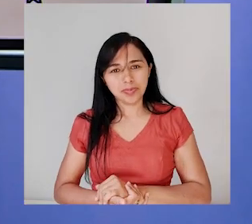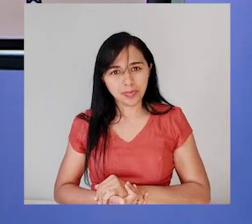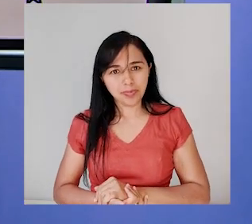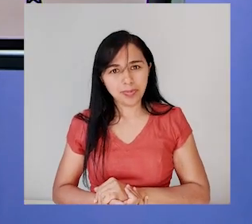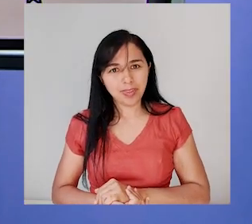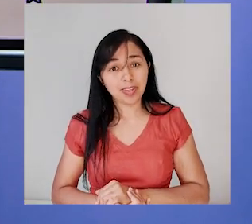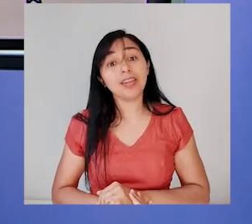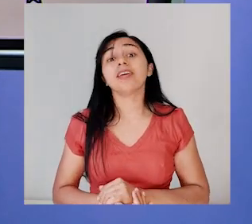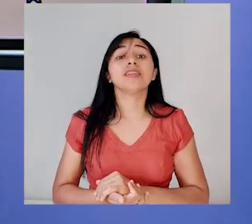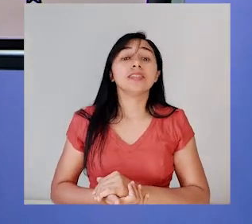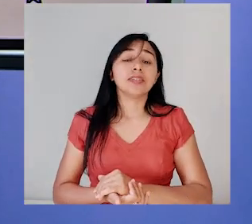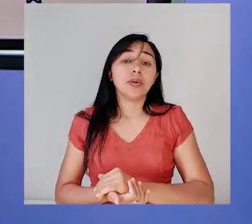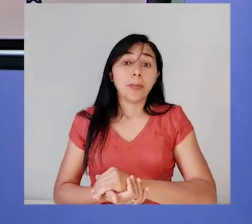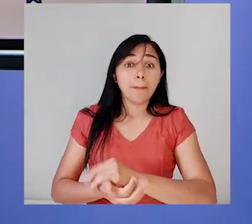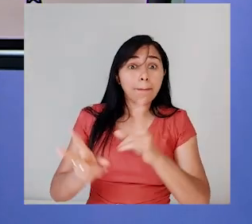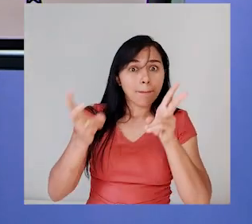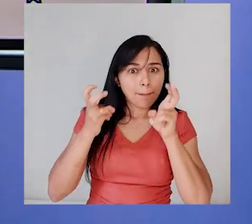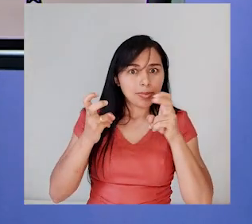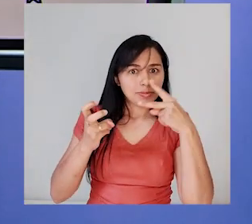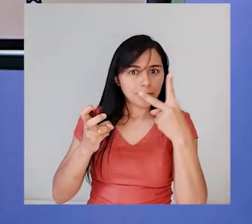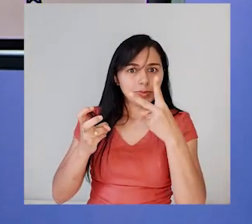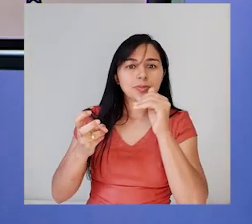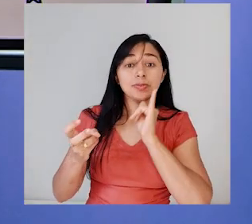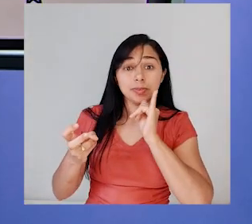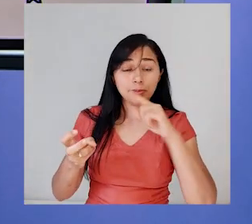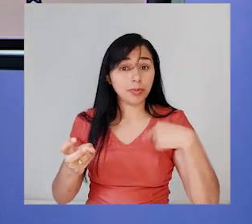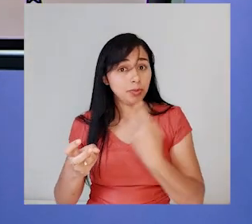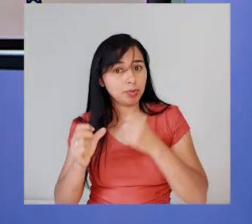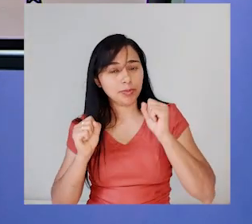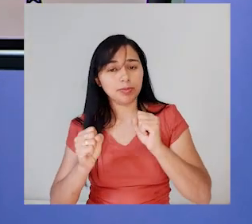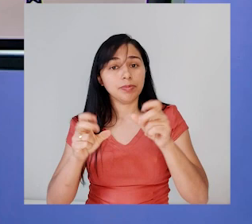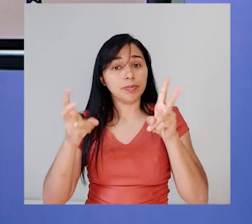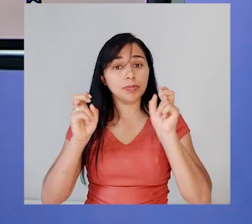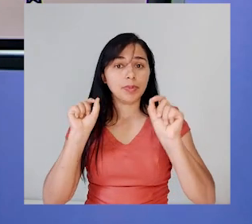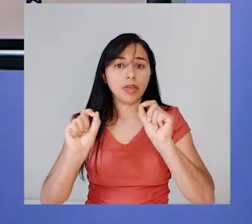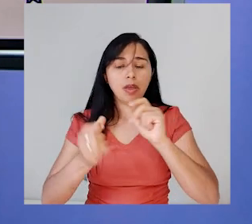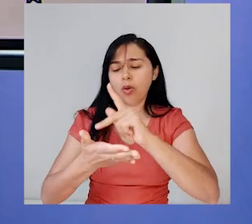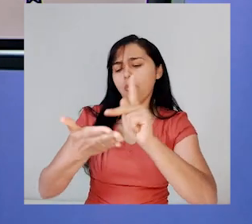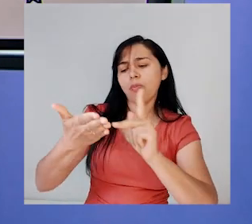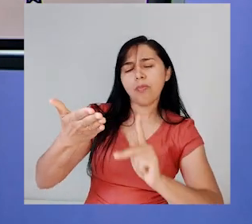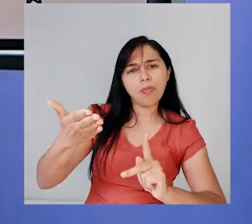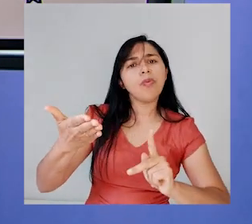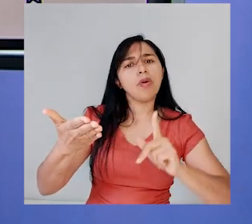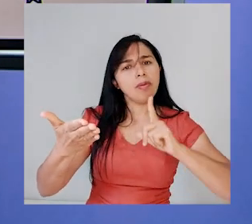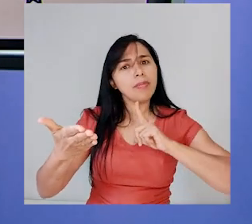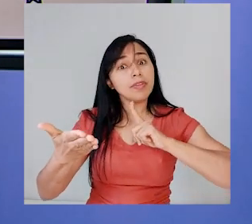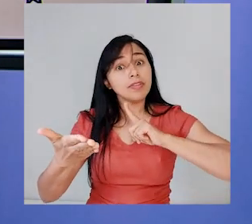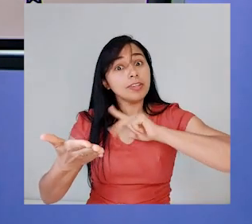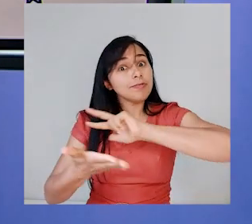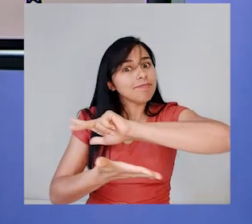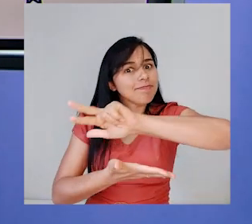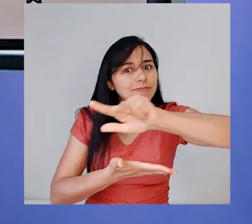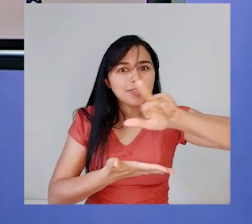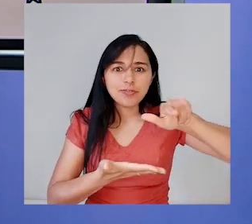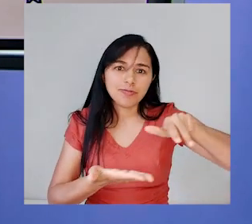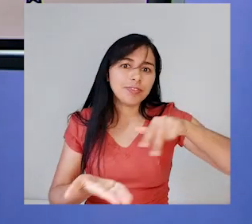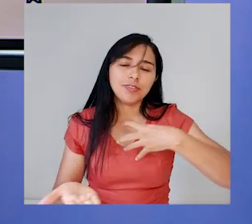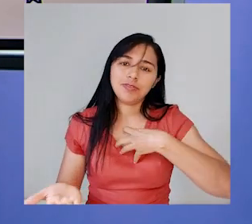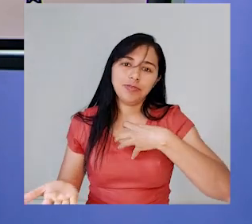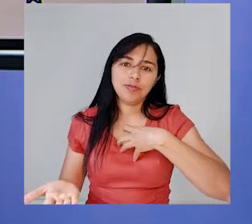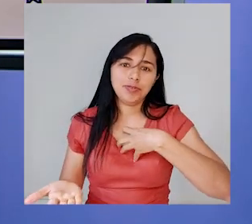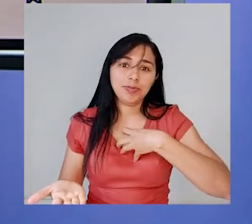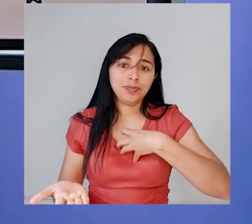A partir desses 2 exemplos, nós podemos perceber que o poema é bastante variável, tanto em relação ao seu